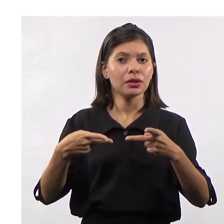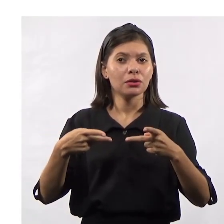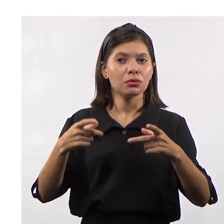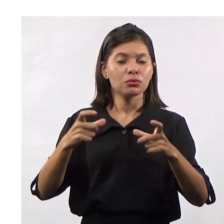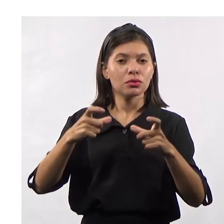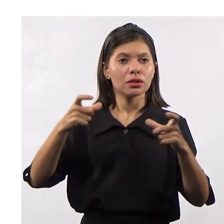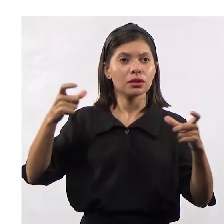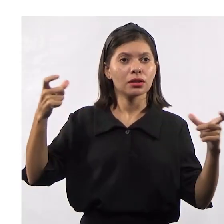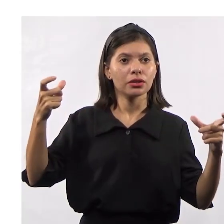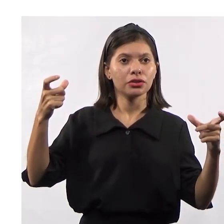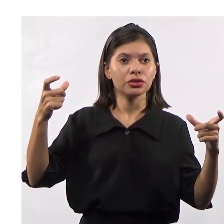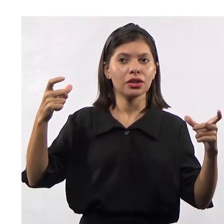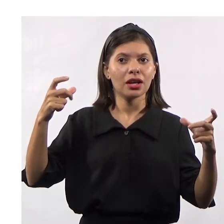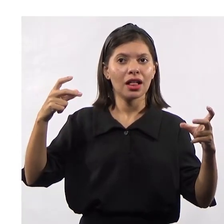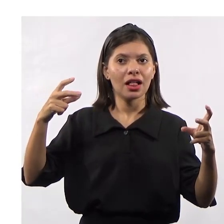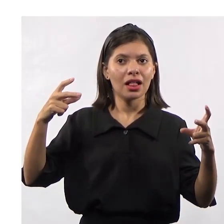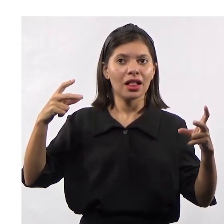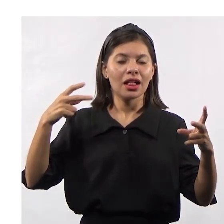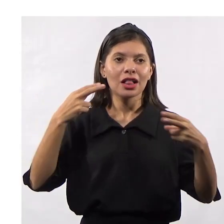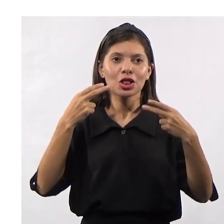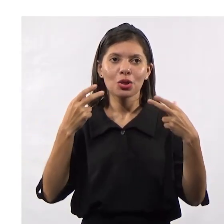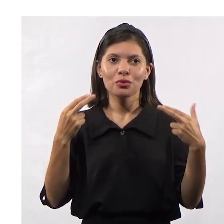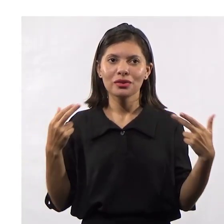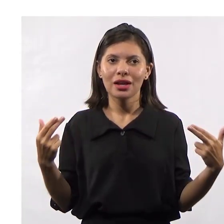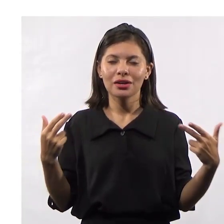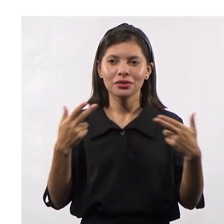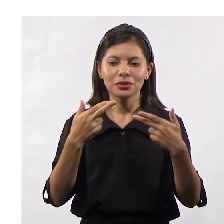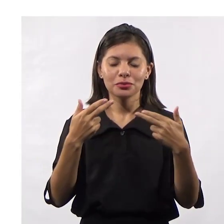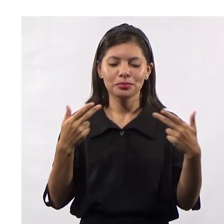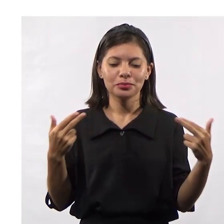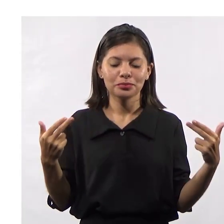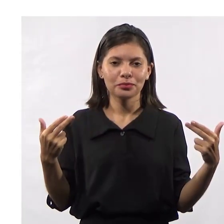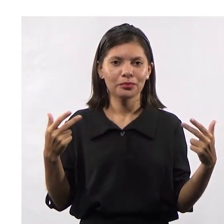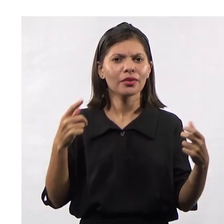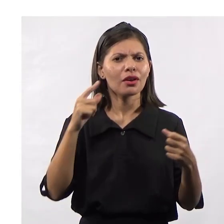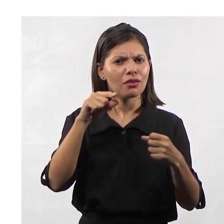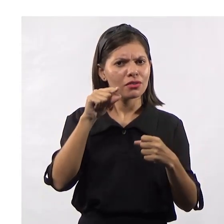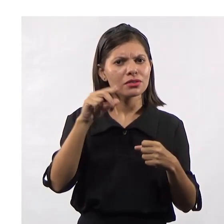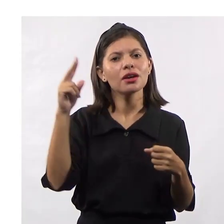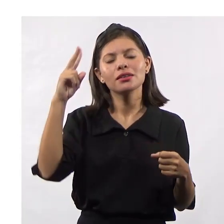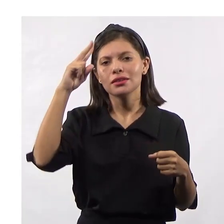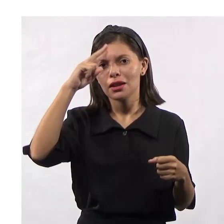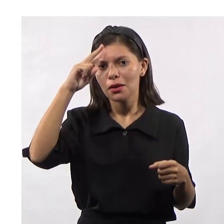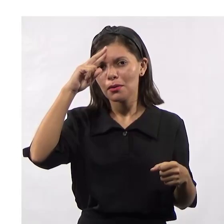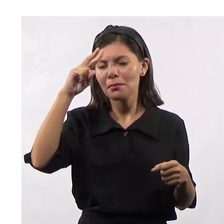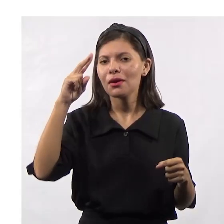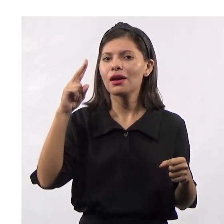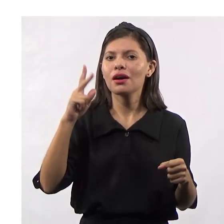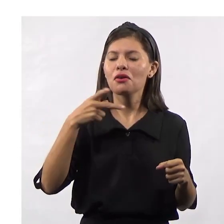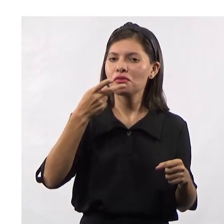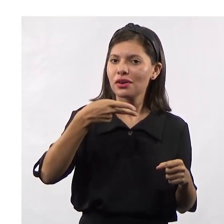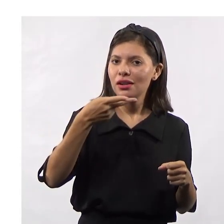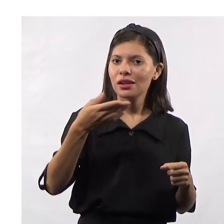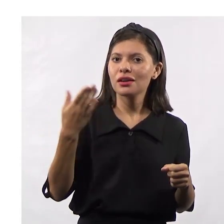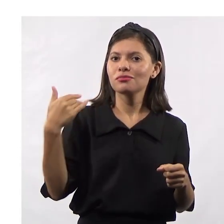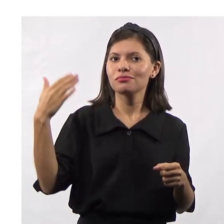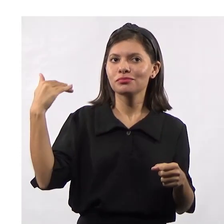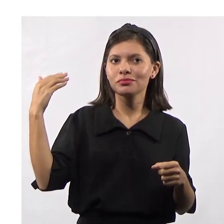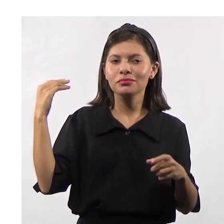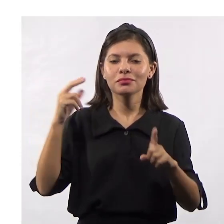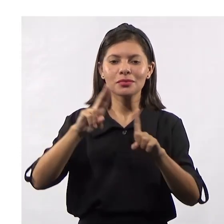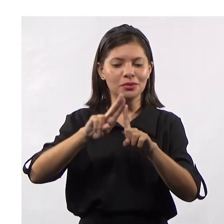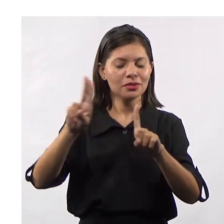grande novidade legal, né? Vocês vão lembrar que eu já falei isso para vocês nas